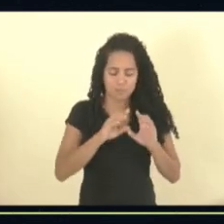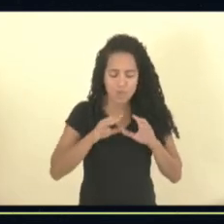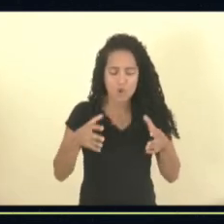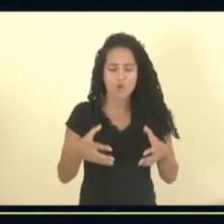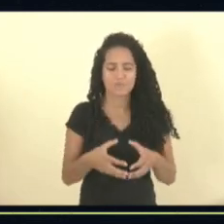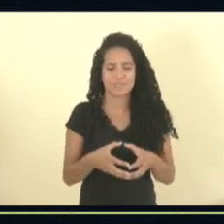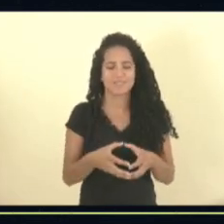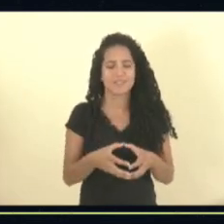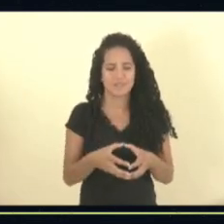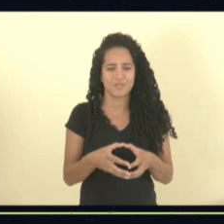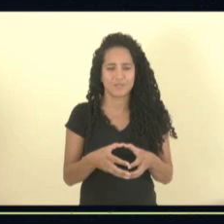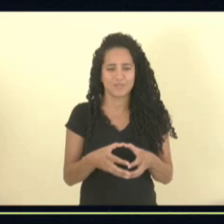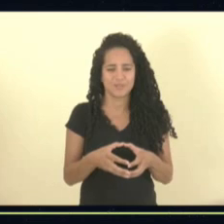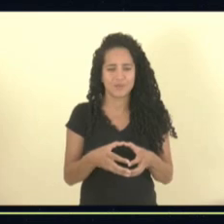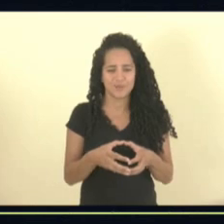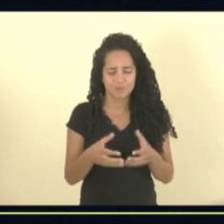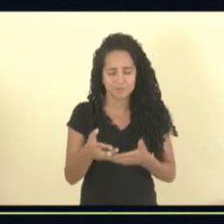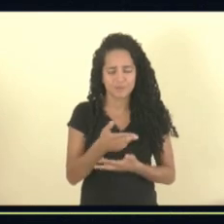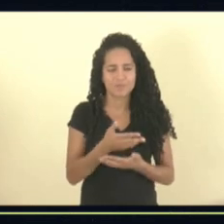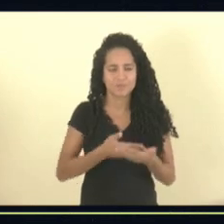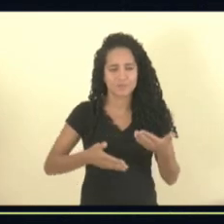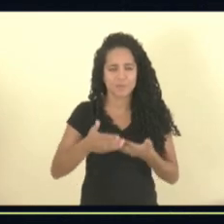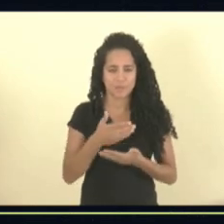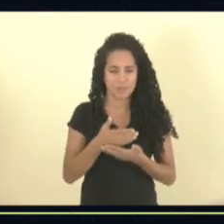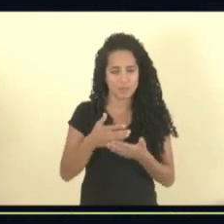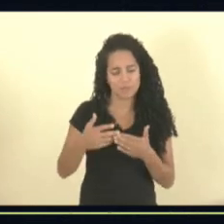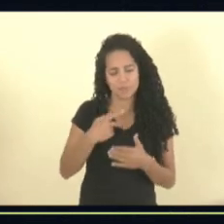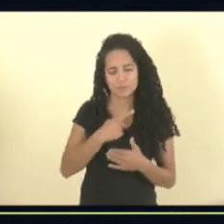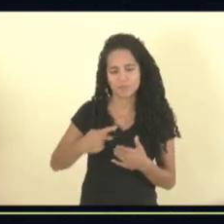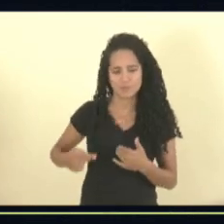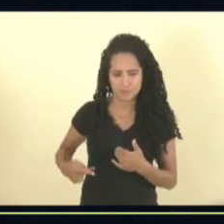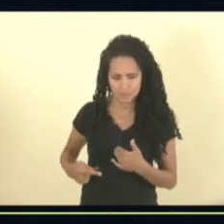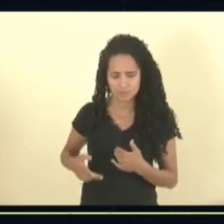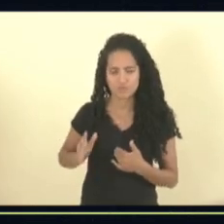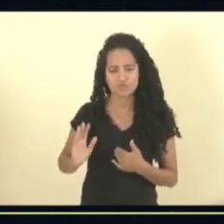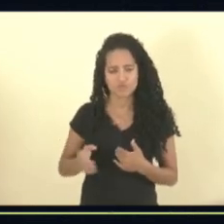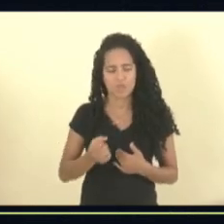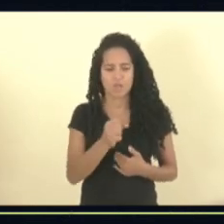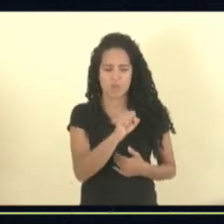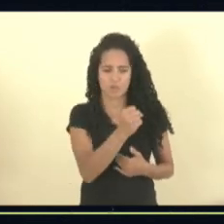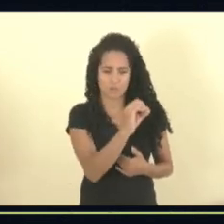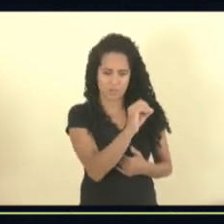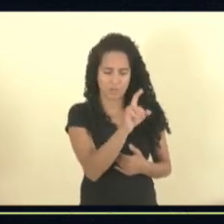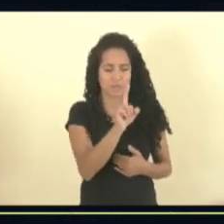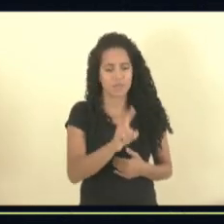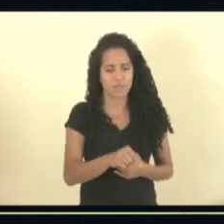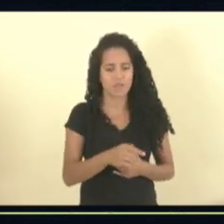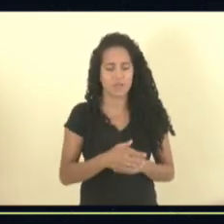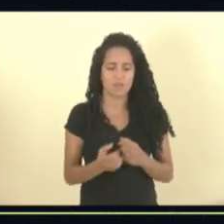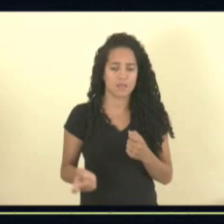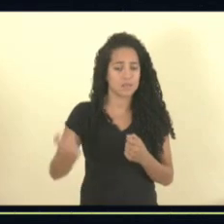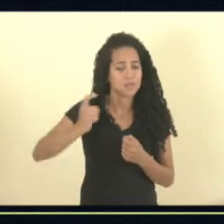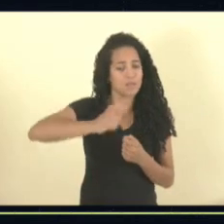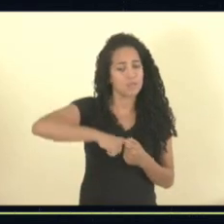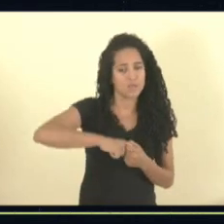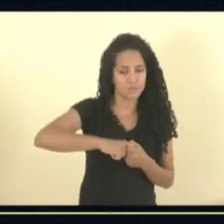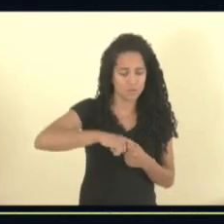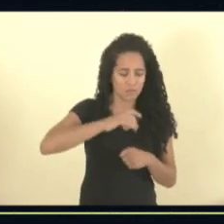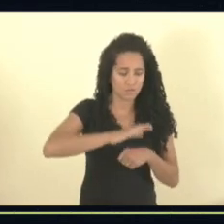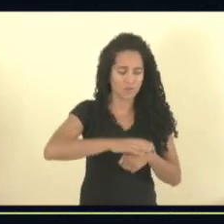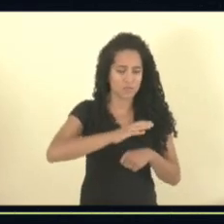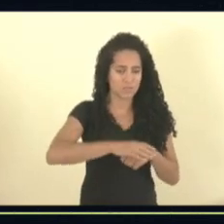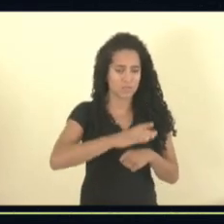comissões relacionadas pela presidência. Despacho para o item 80 é, devolva-se ao